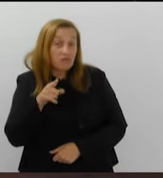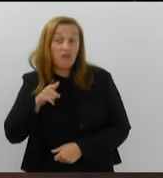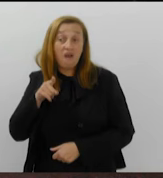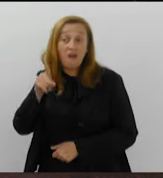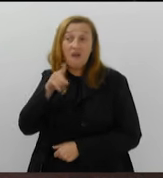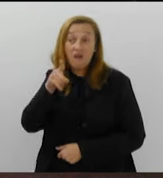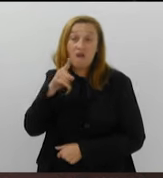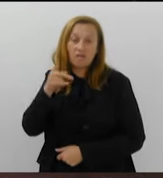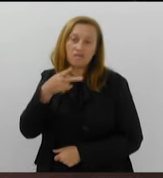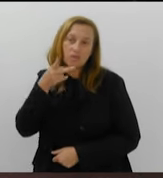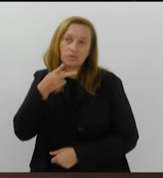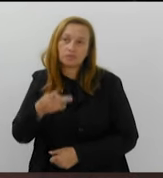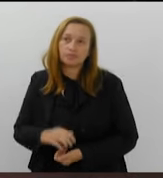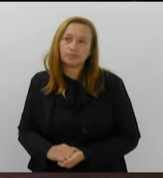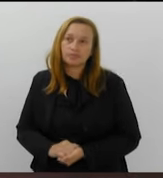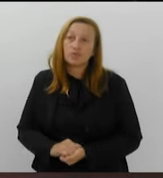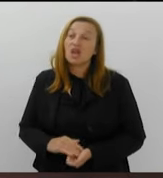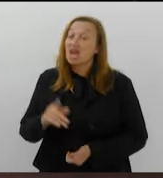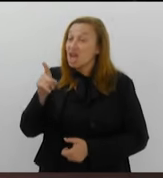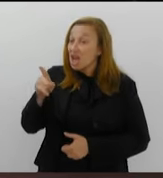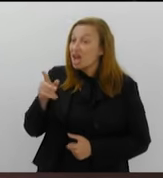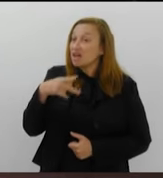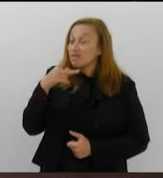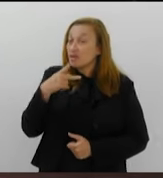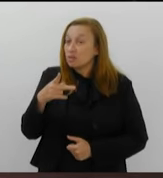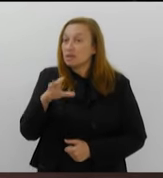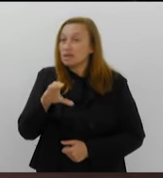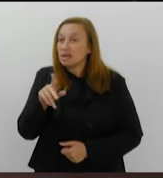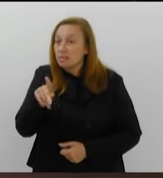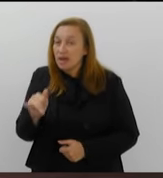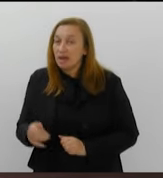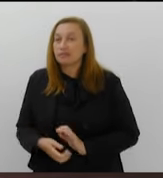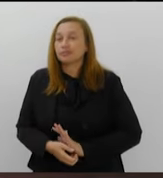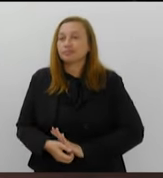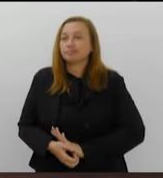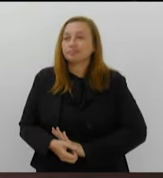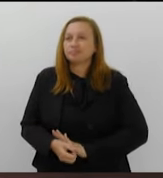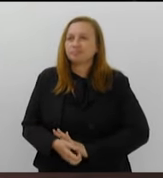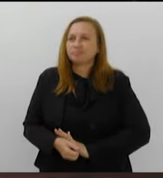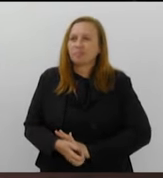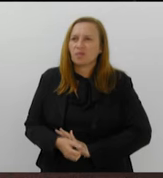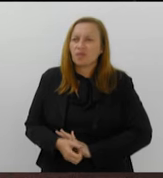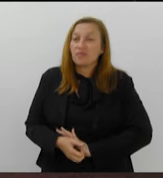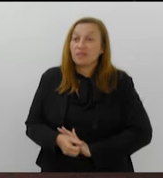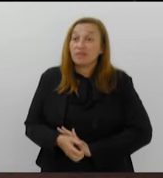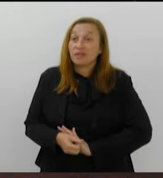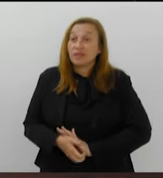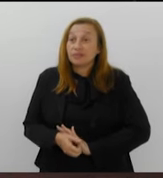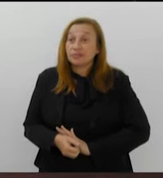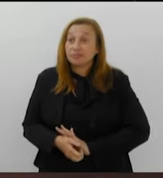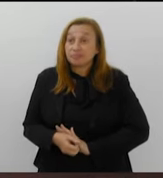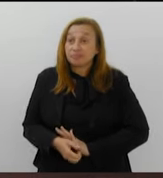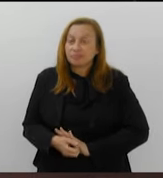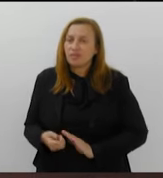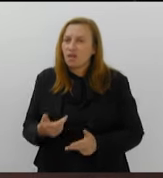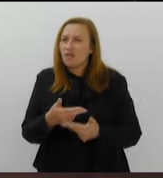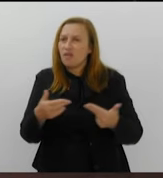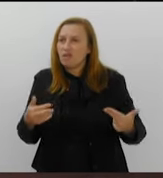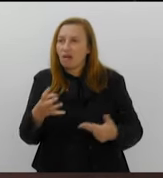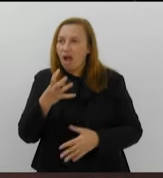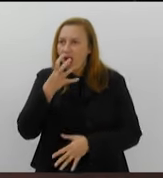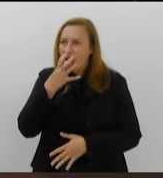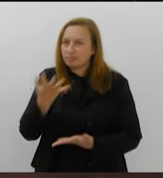que falou. Foi ele próprio que falou na CPI, eu estava presente. Isso deixou até muitos aqui de boca